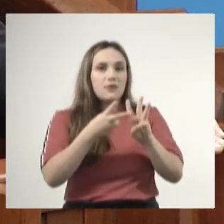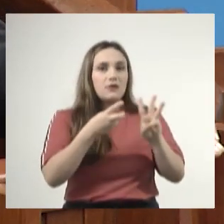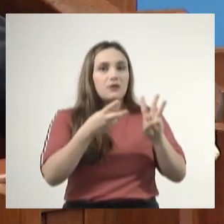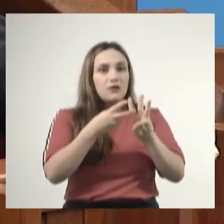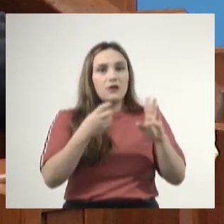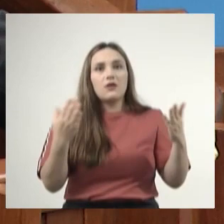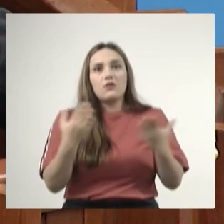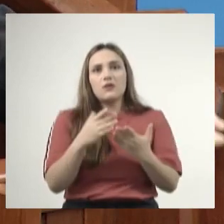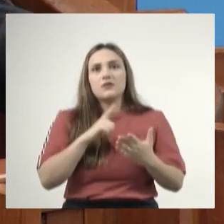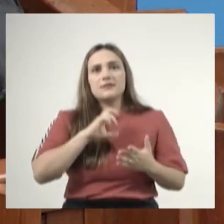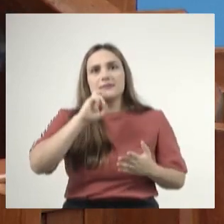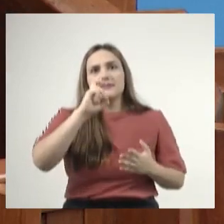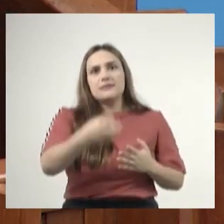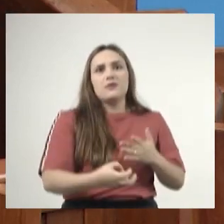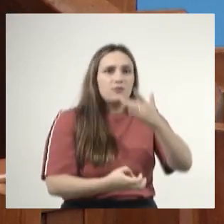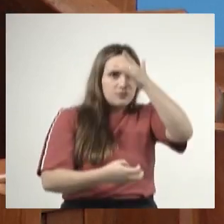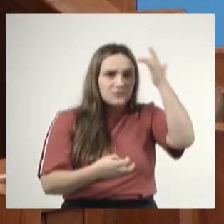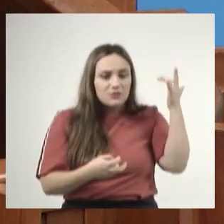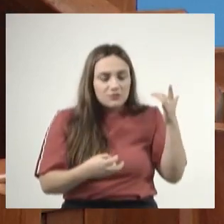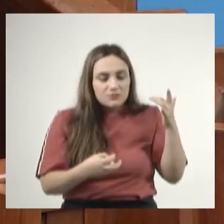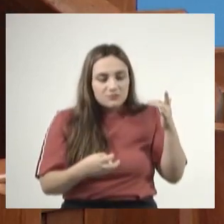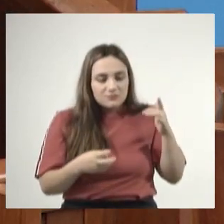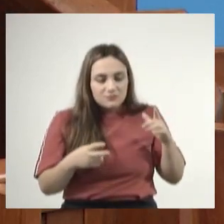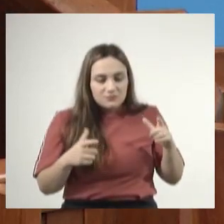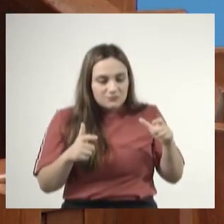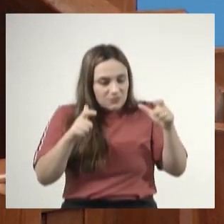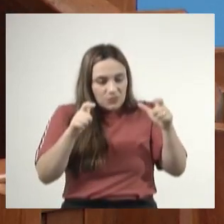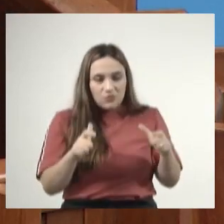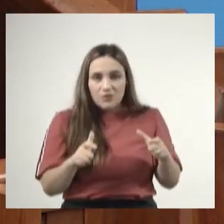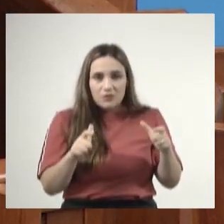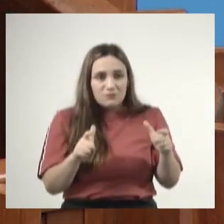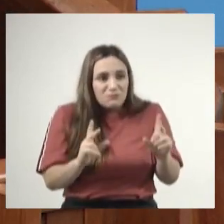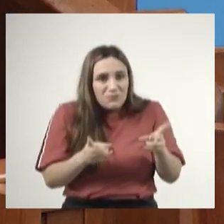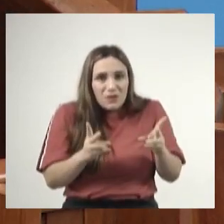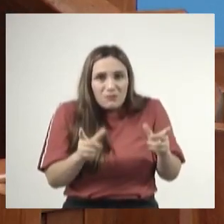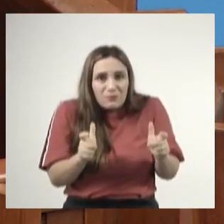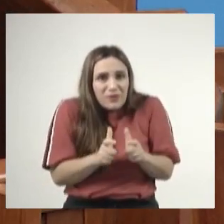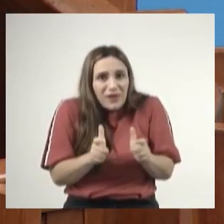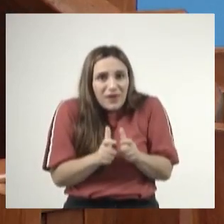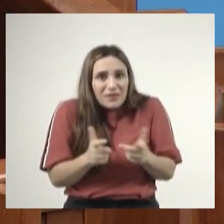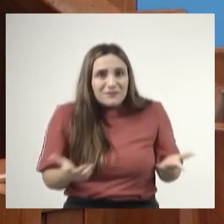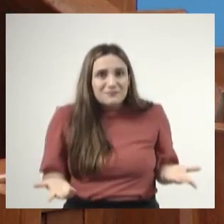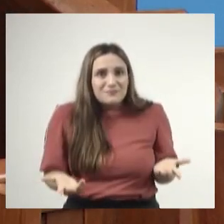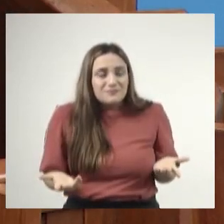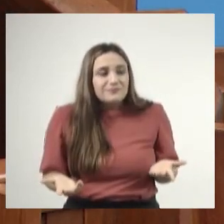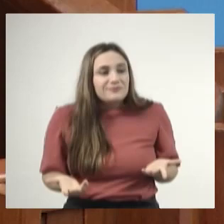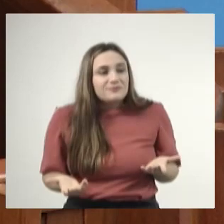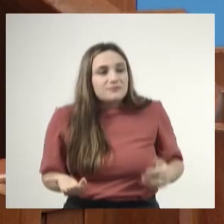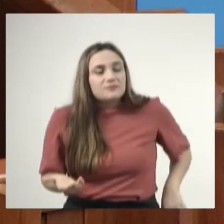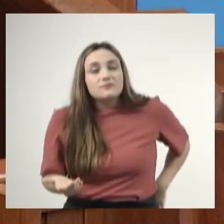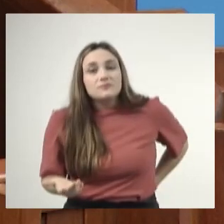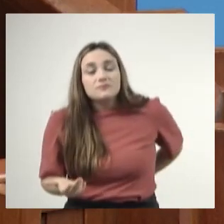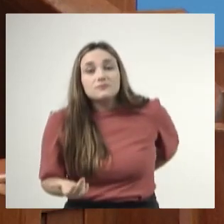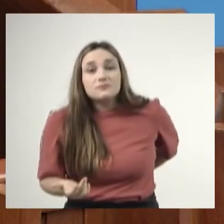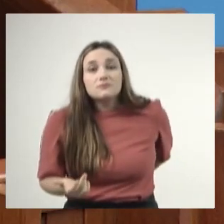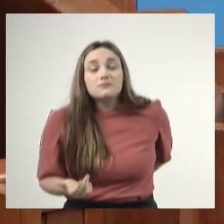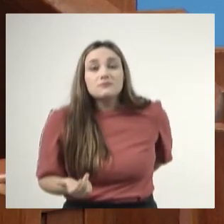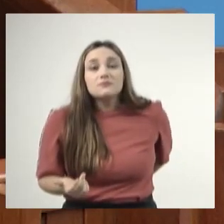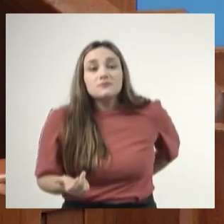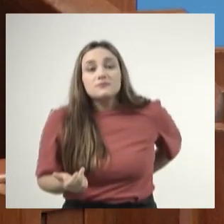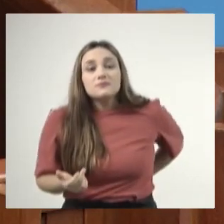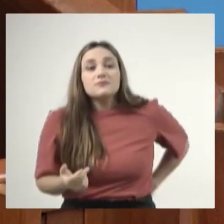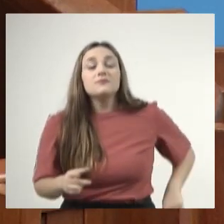para 5 mil, e a terra ficou do mesmo tamanho. Mas quem é o tutor dos índios